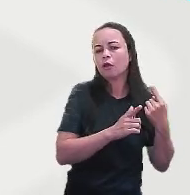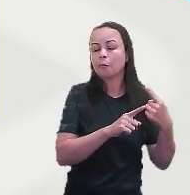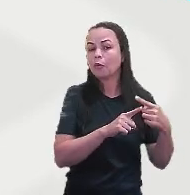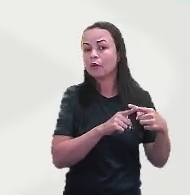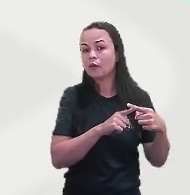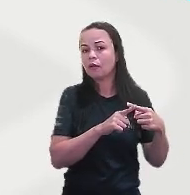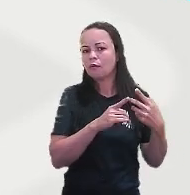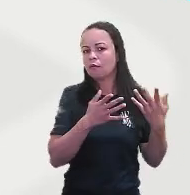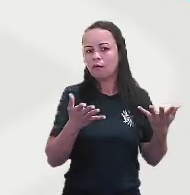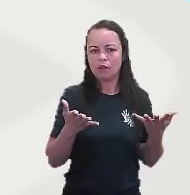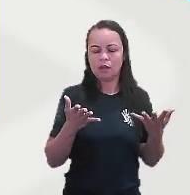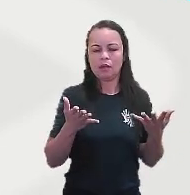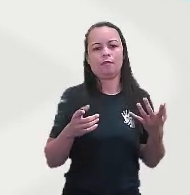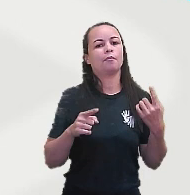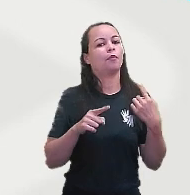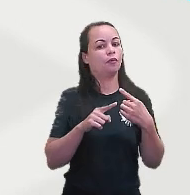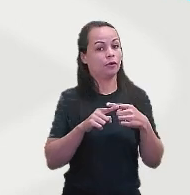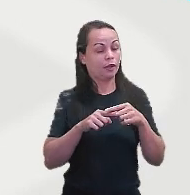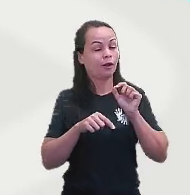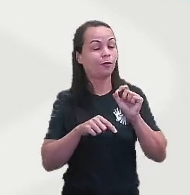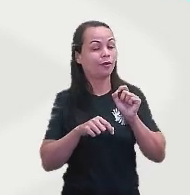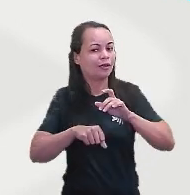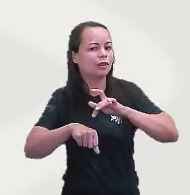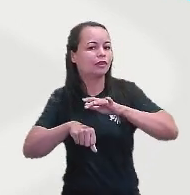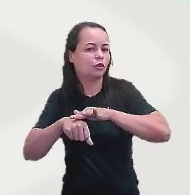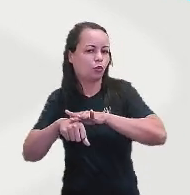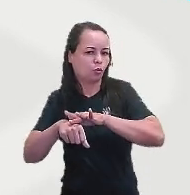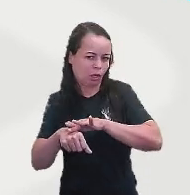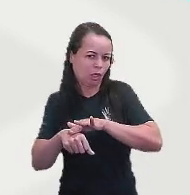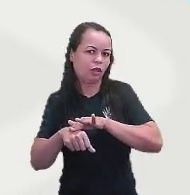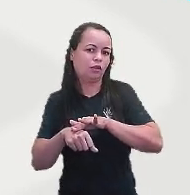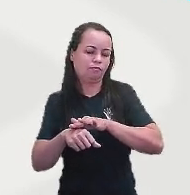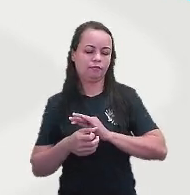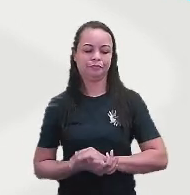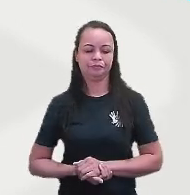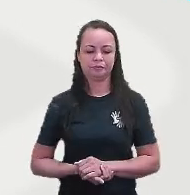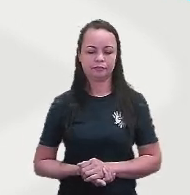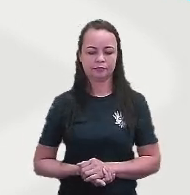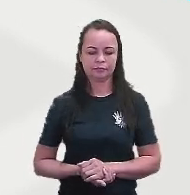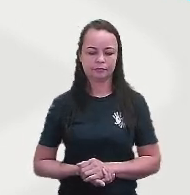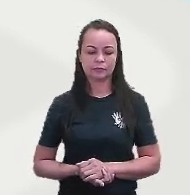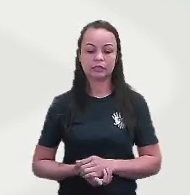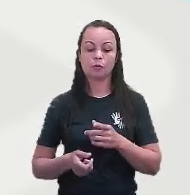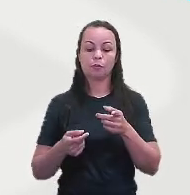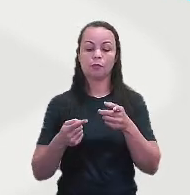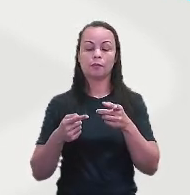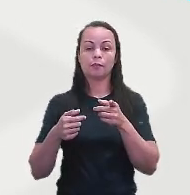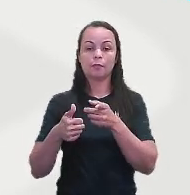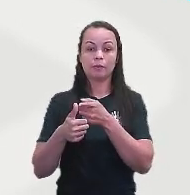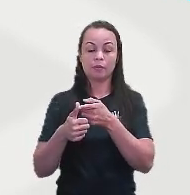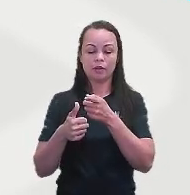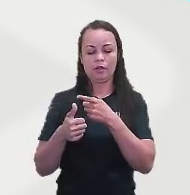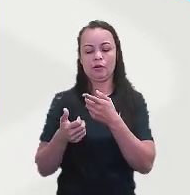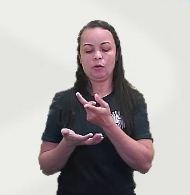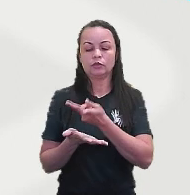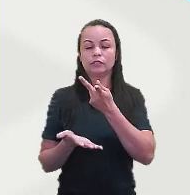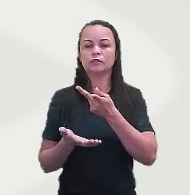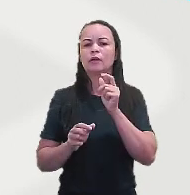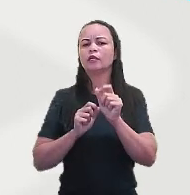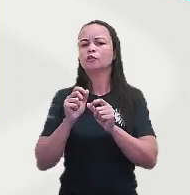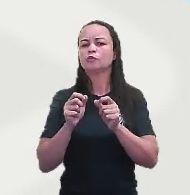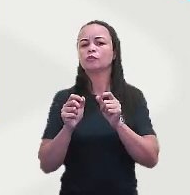No caso, porque ela estava doente. Então, ó, o primeiro acontecimento, o que foi que